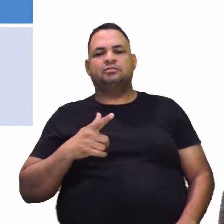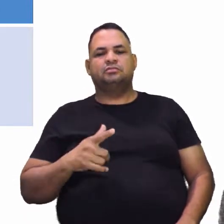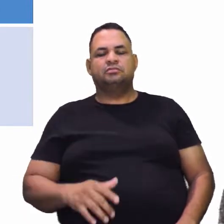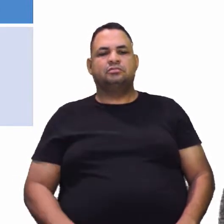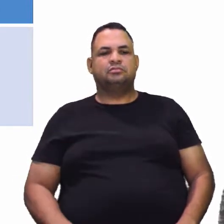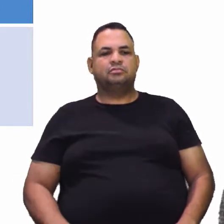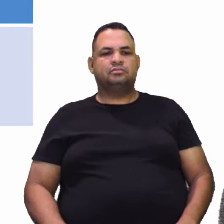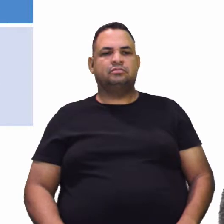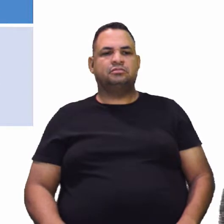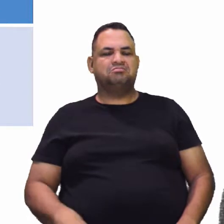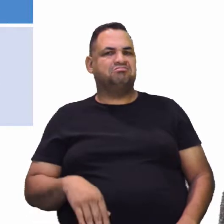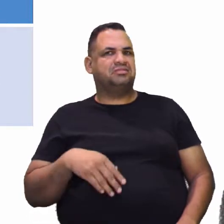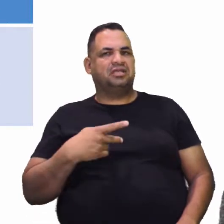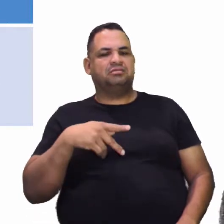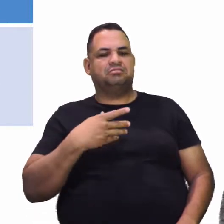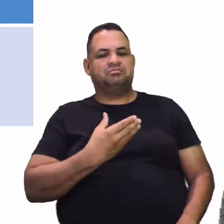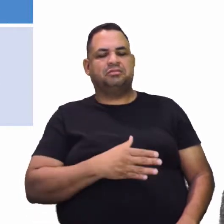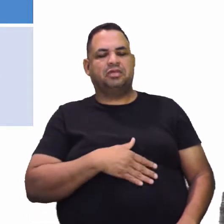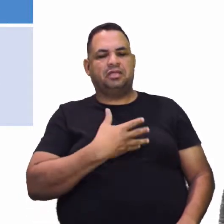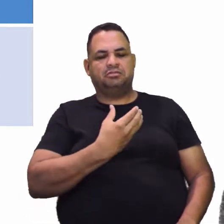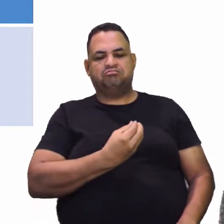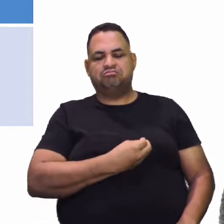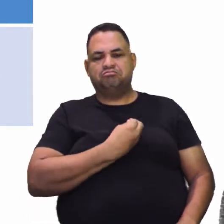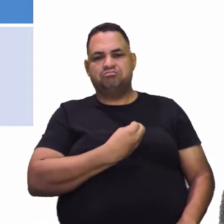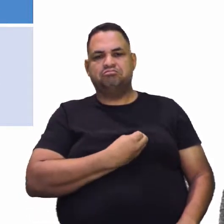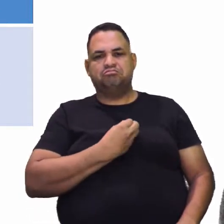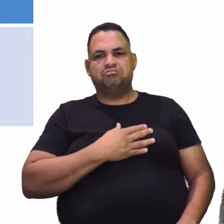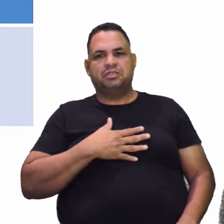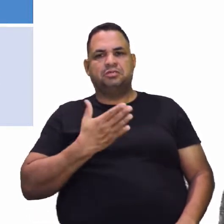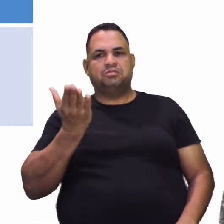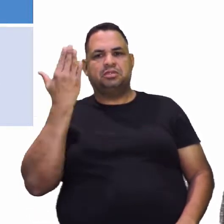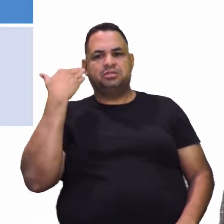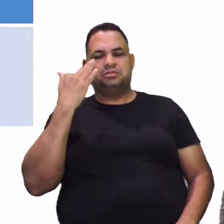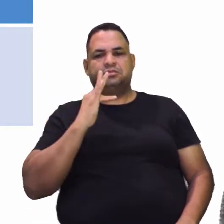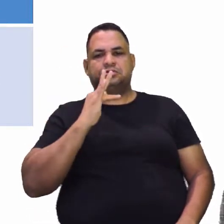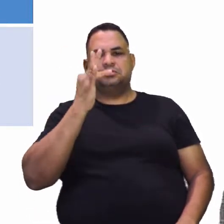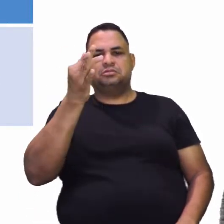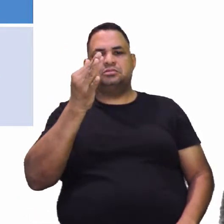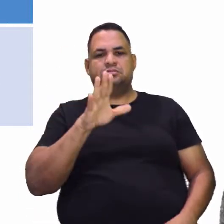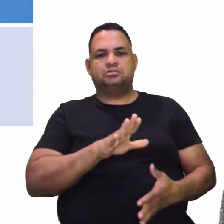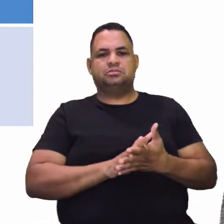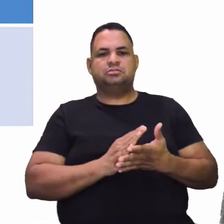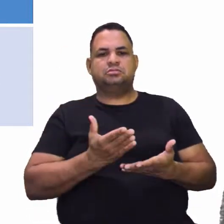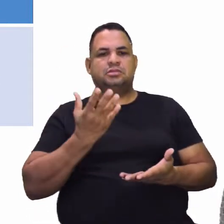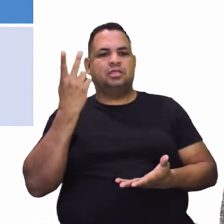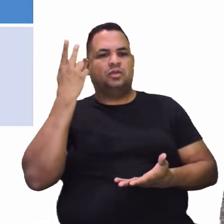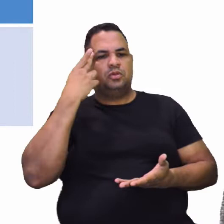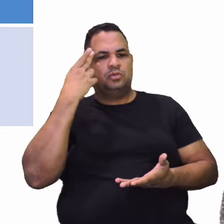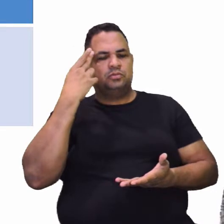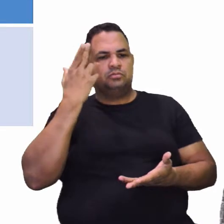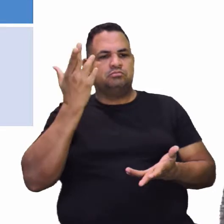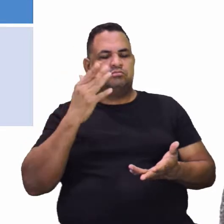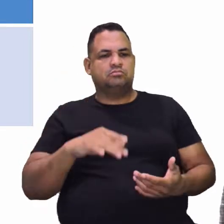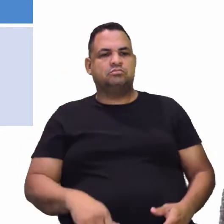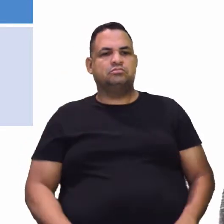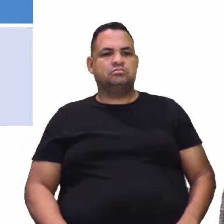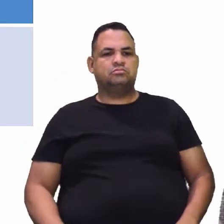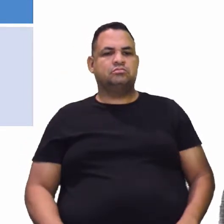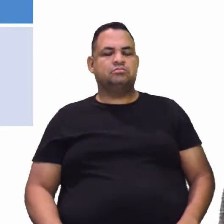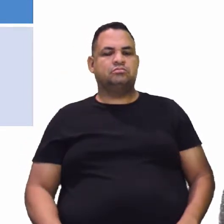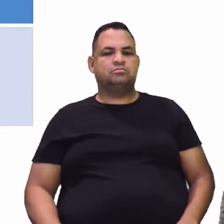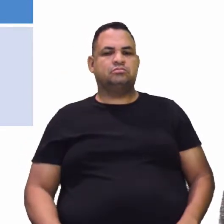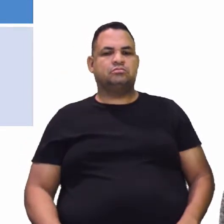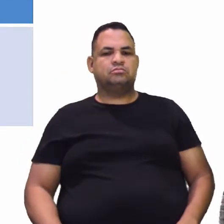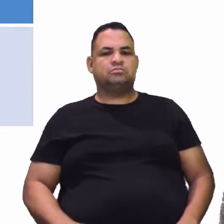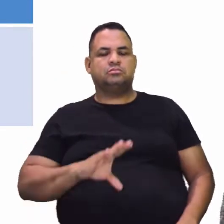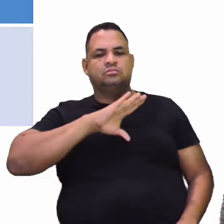está conjugado nem no presente, nem no passado, nem no futuro. Ele está na sua forma in natura, natural.